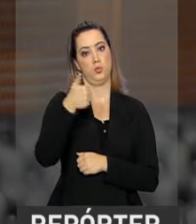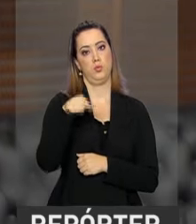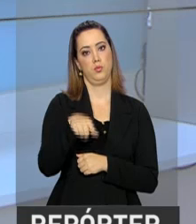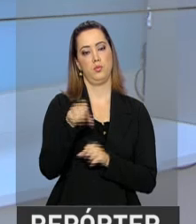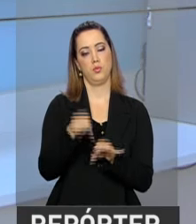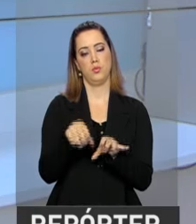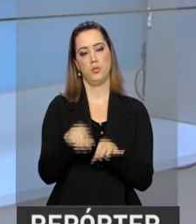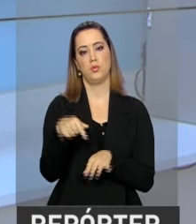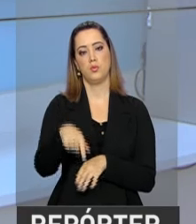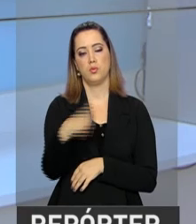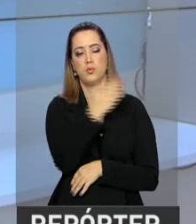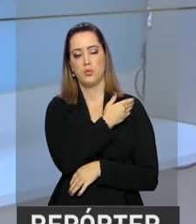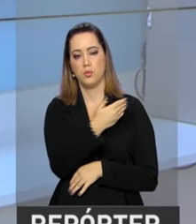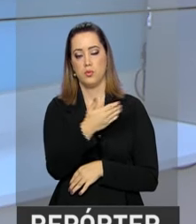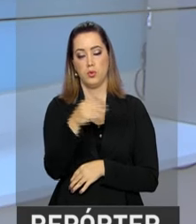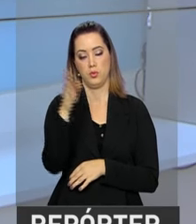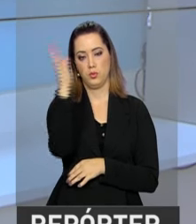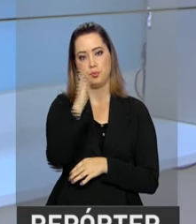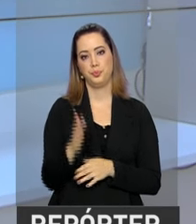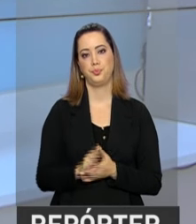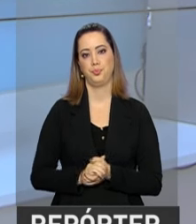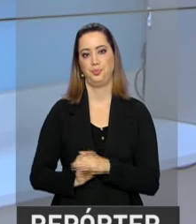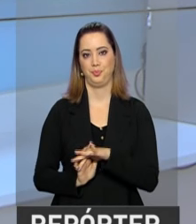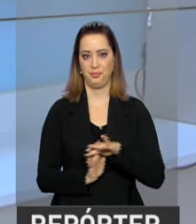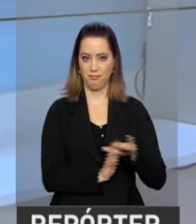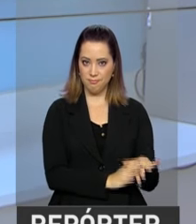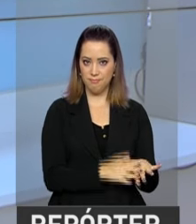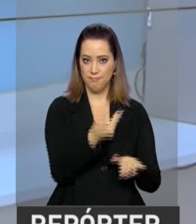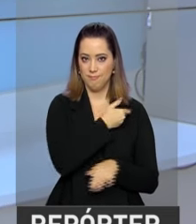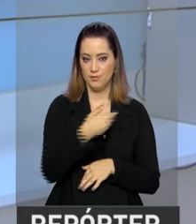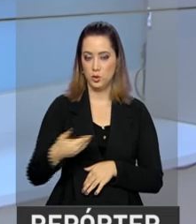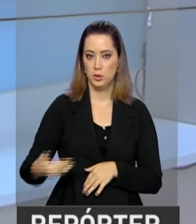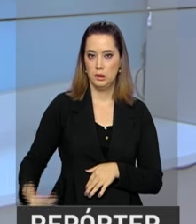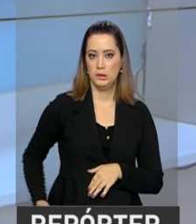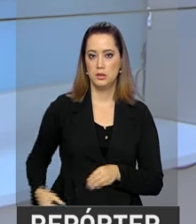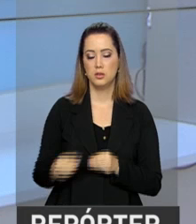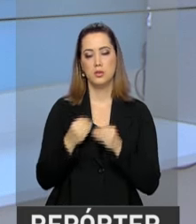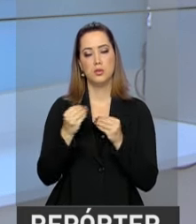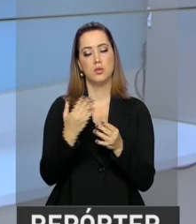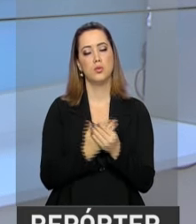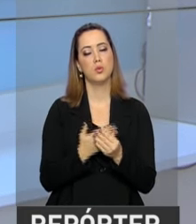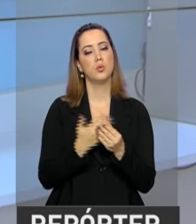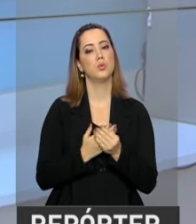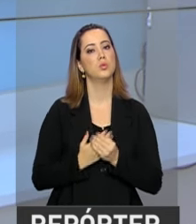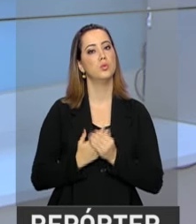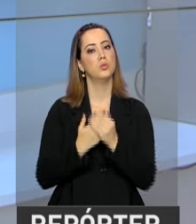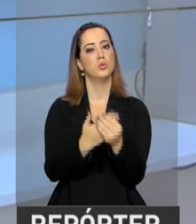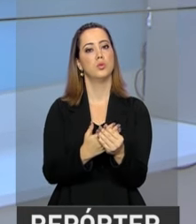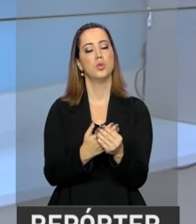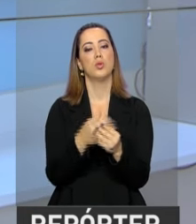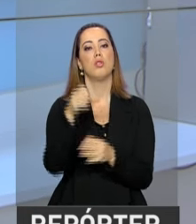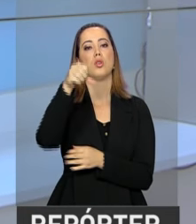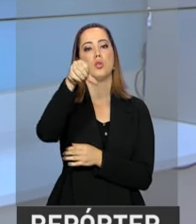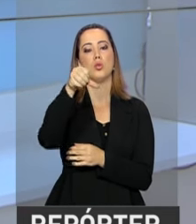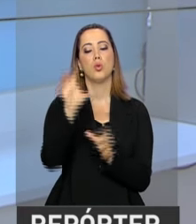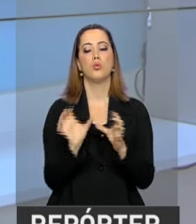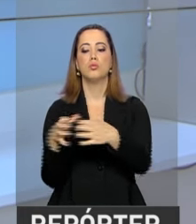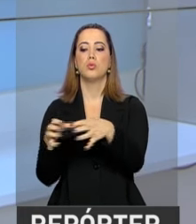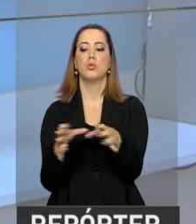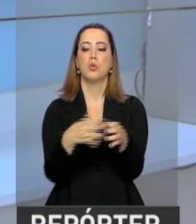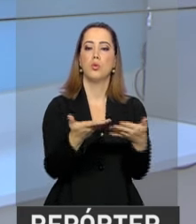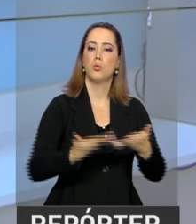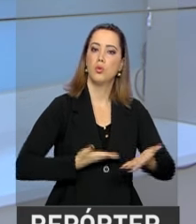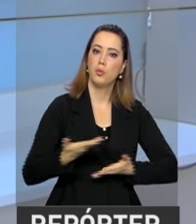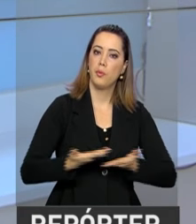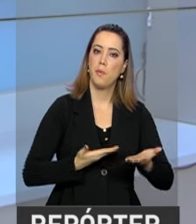país. O governo vai encaminhar ao Congresso Nacional reajuste para 9 categorias de servidores. Segundo o